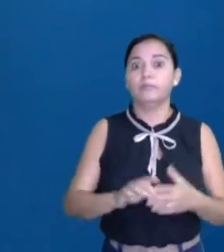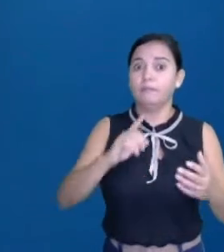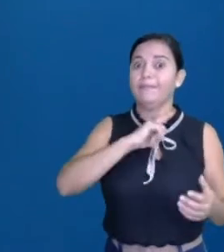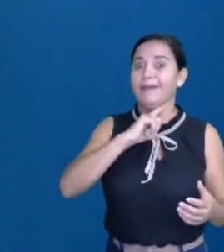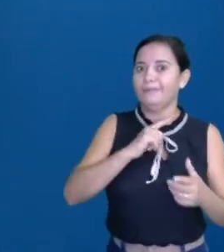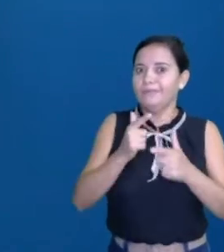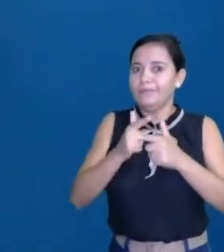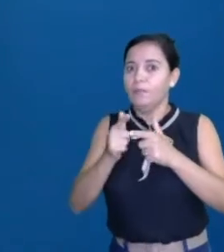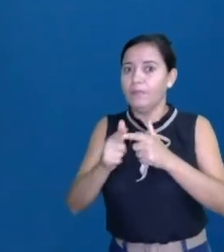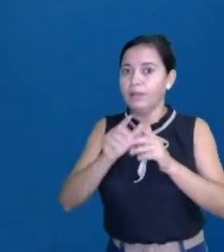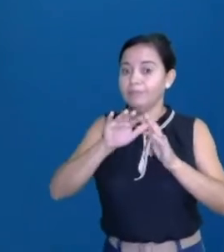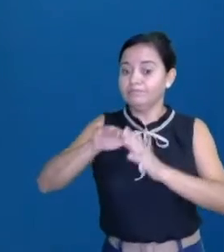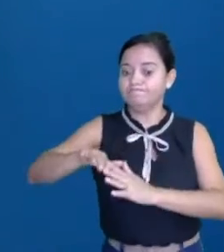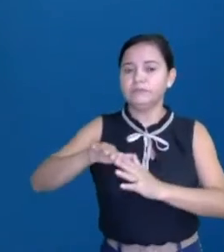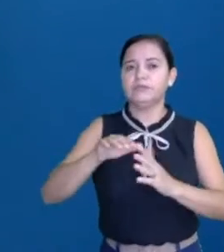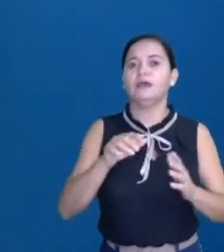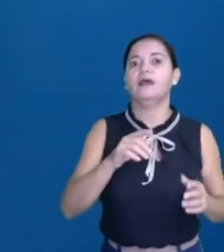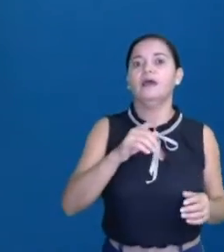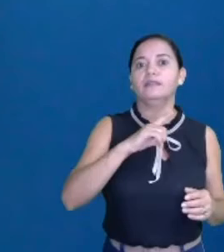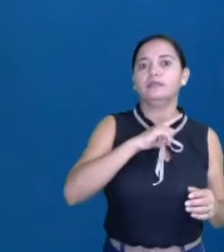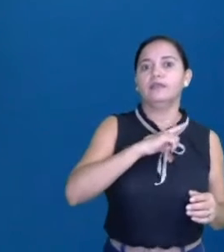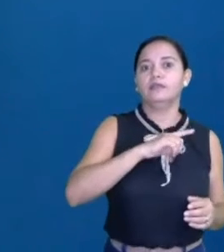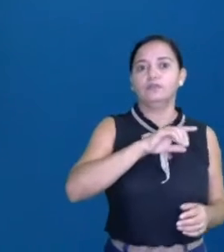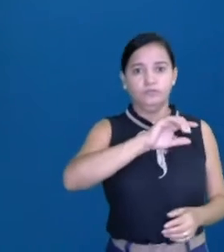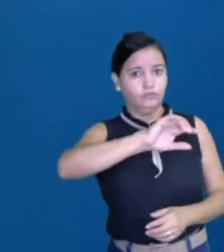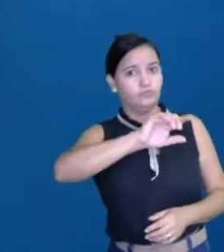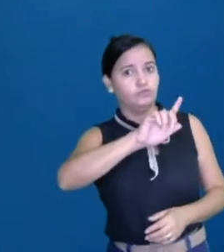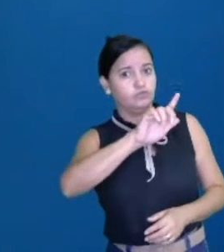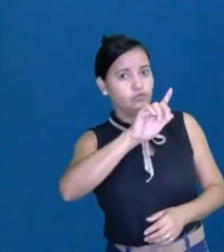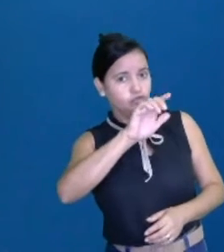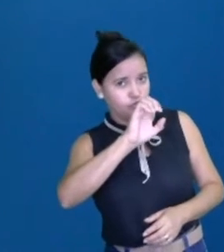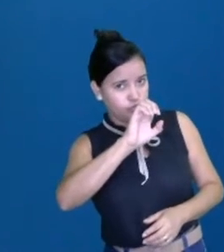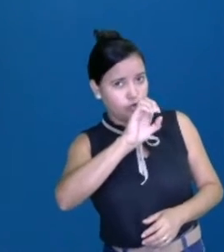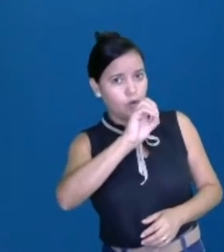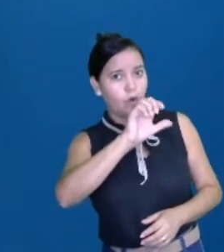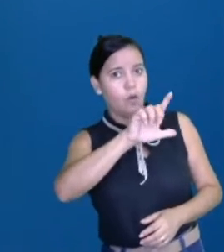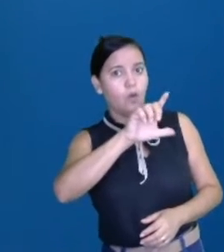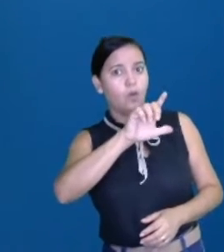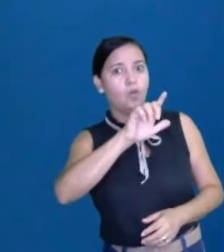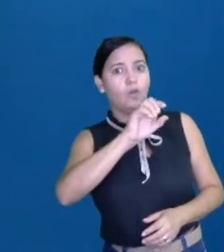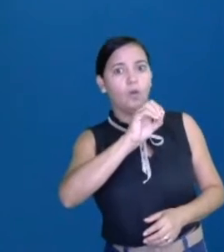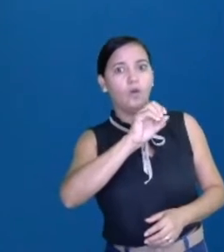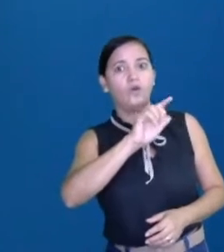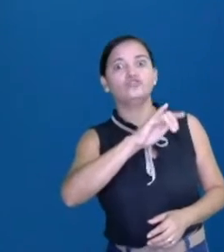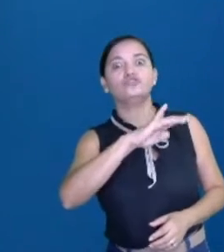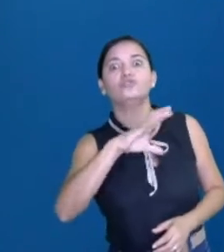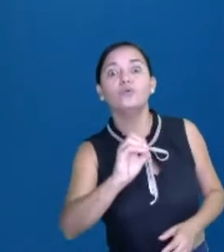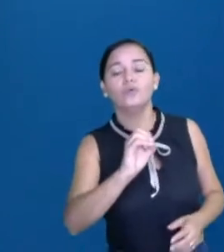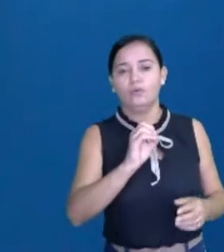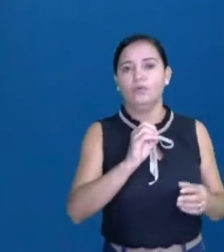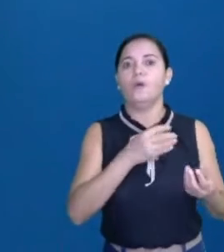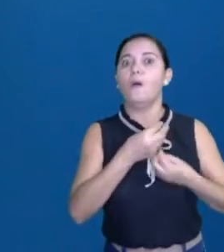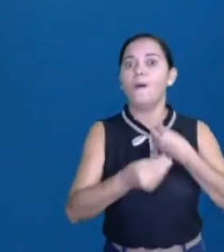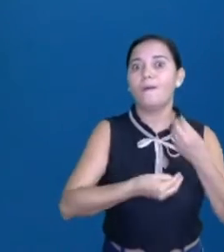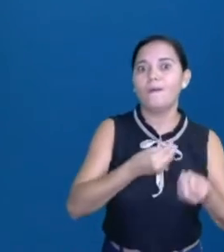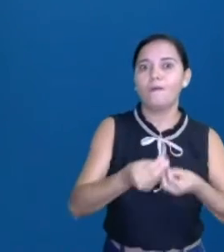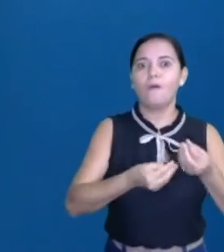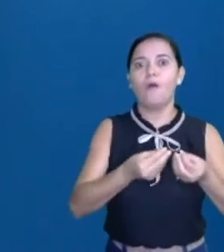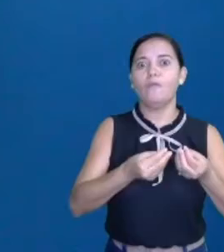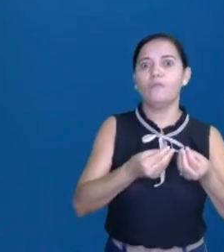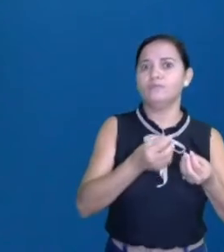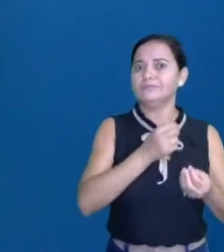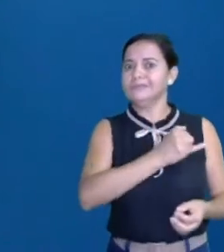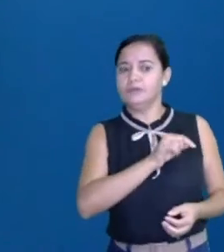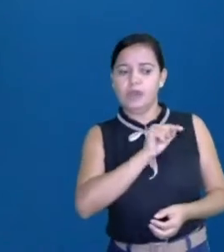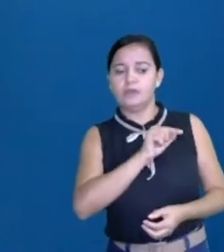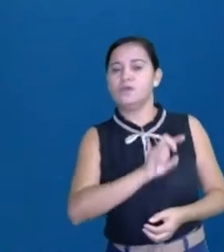geológico, o carbono que ele deveria estar lá preso em um ambiente que não seria utilizado pelo